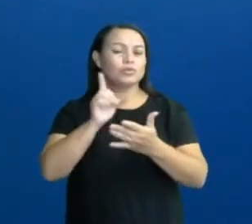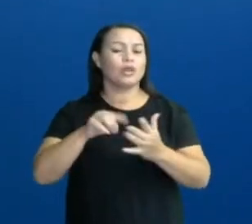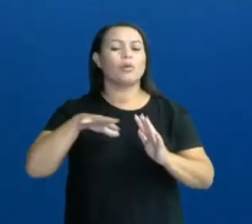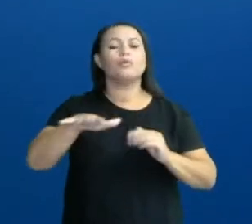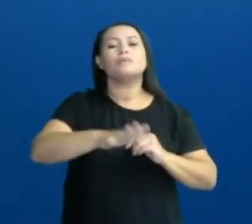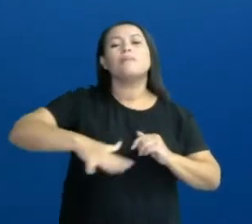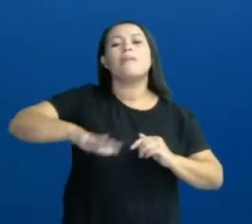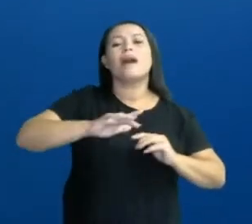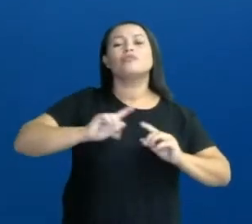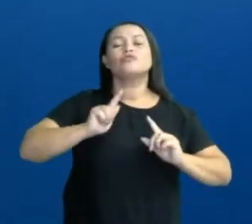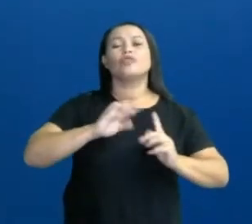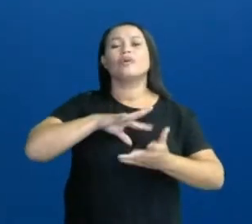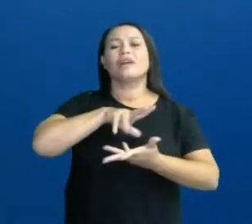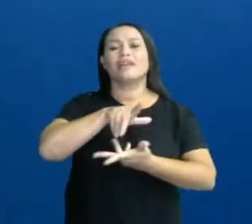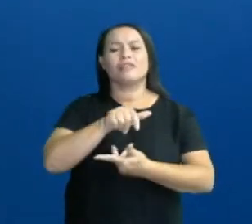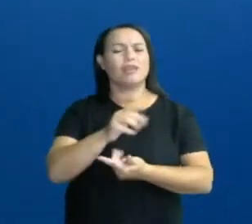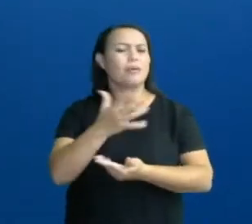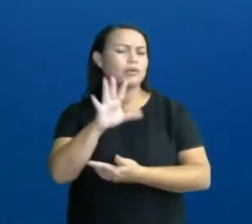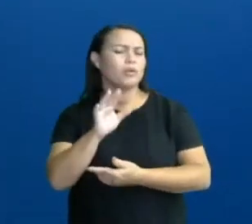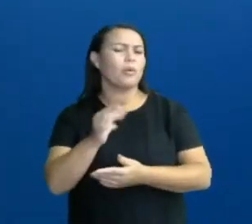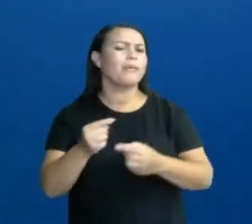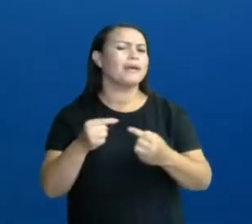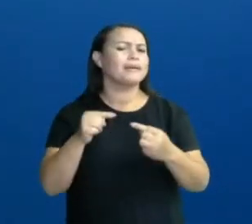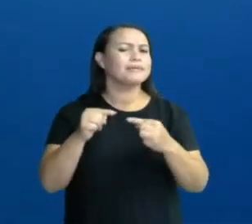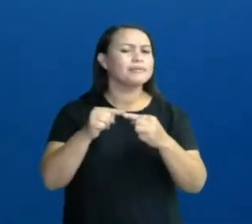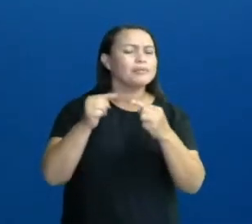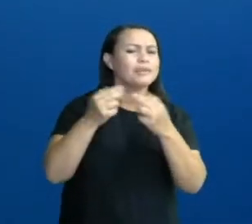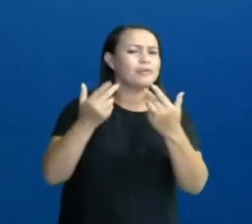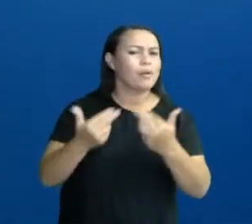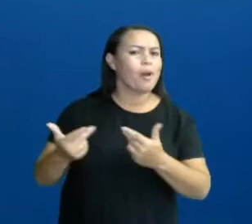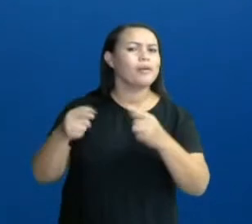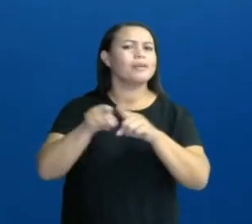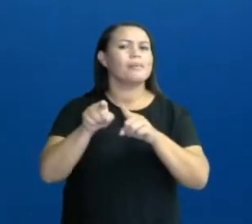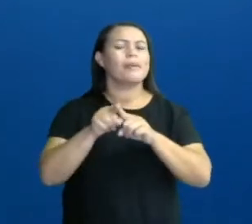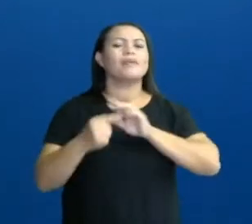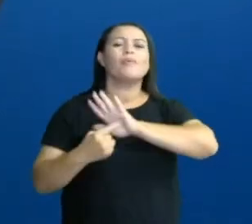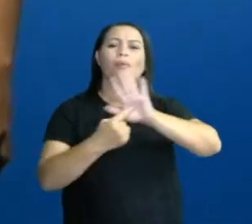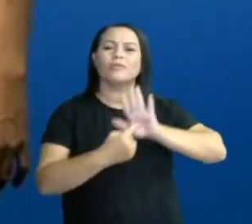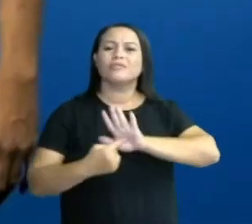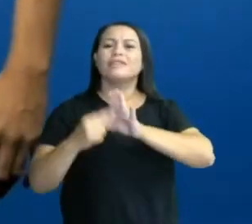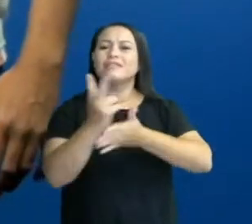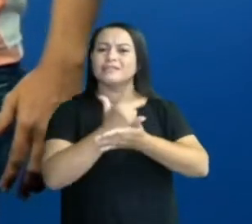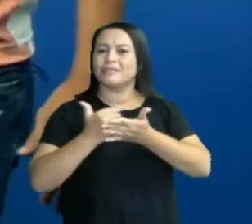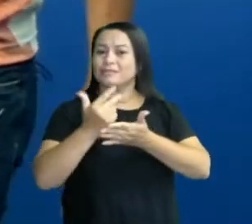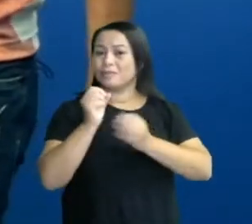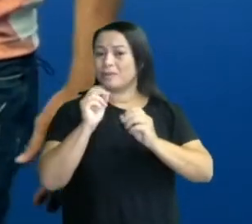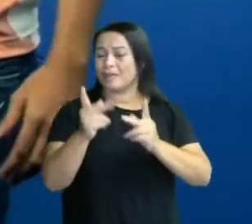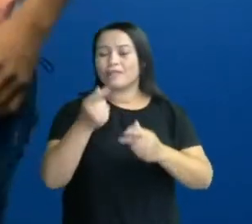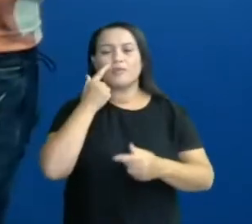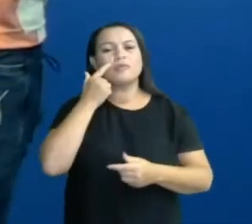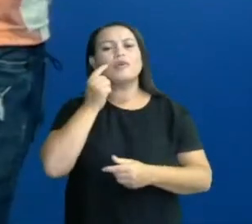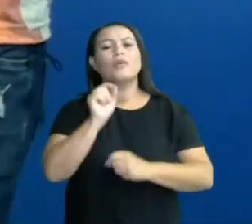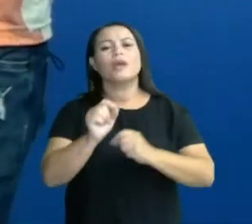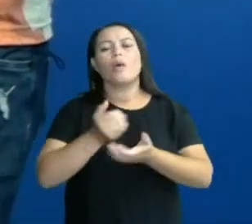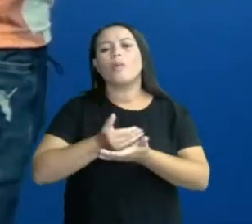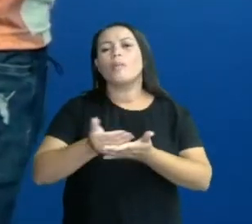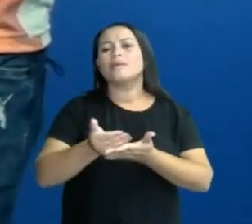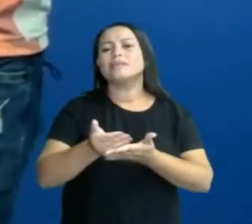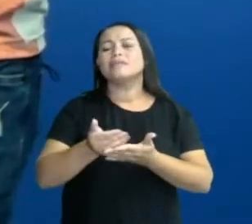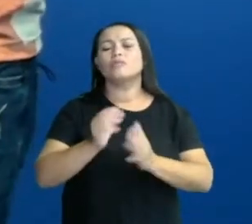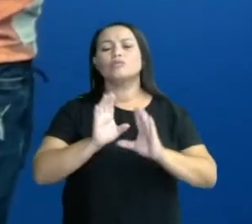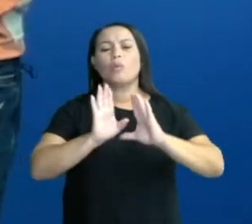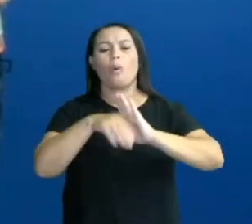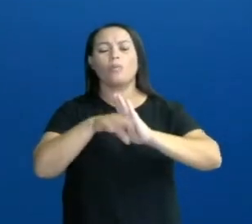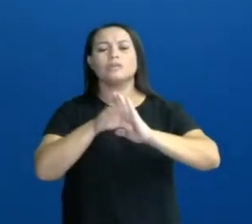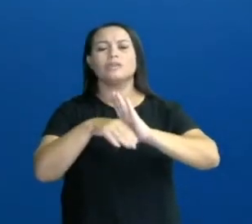Então a cartografia ela vai tratar com essa perspectiva de representação do espaço geográfico, tá? Então a gente começa aqui com o conceito